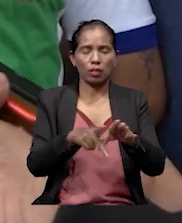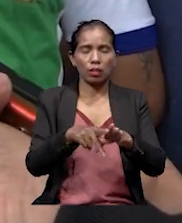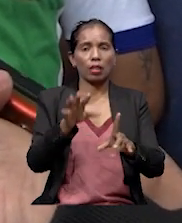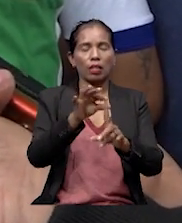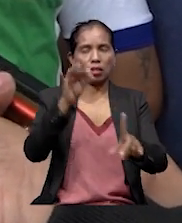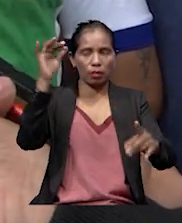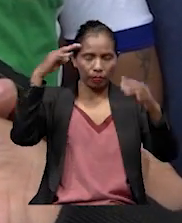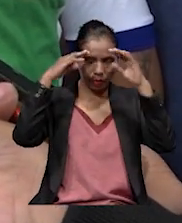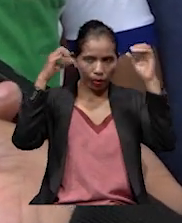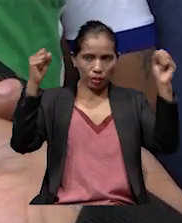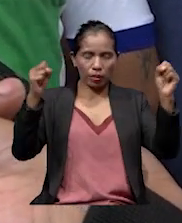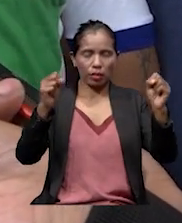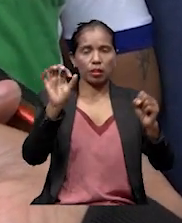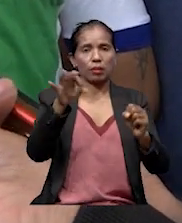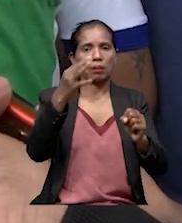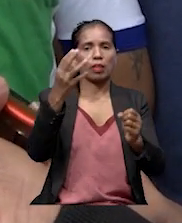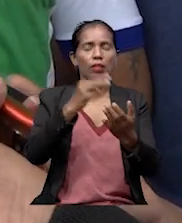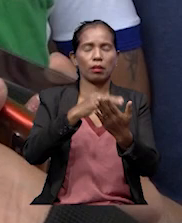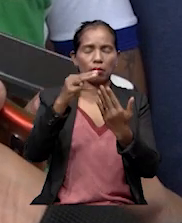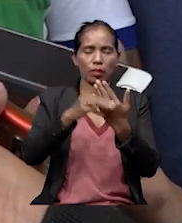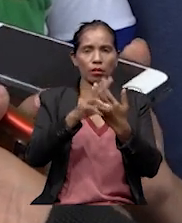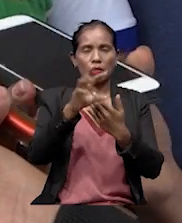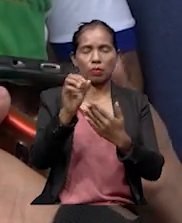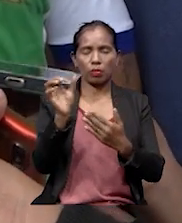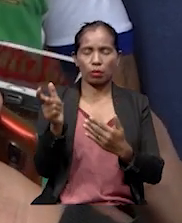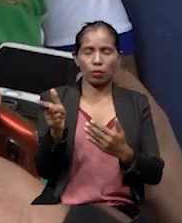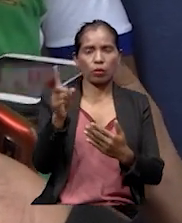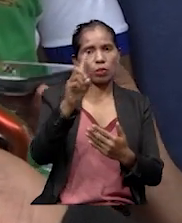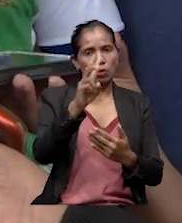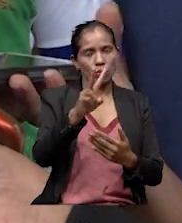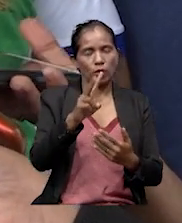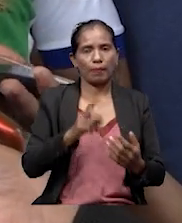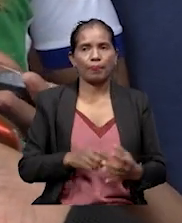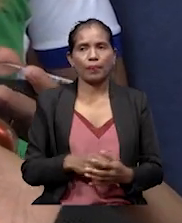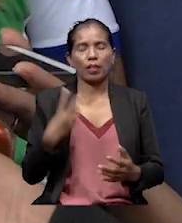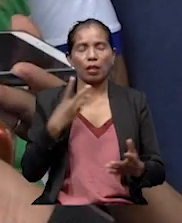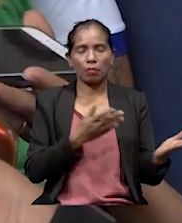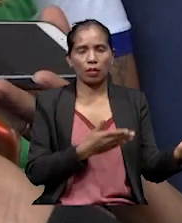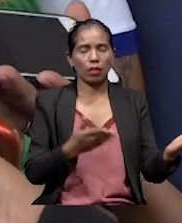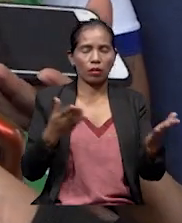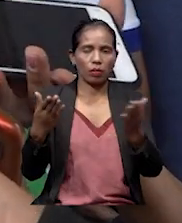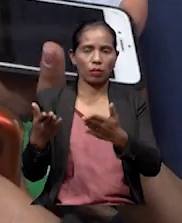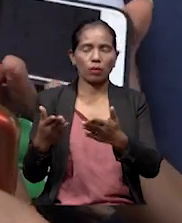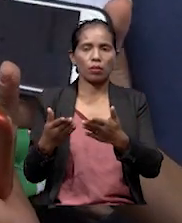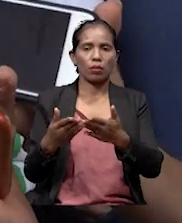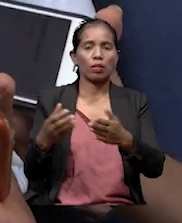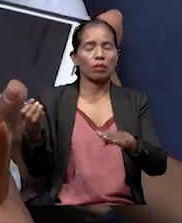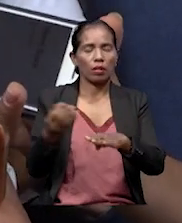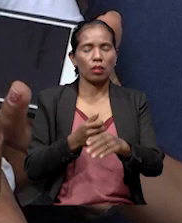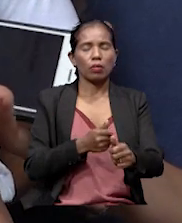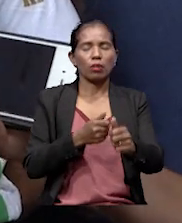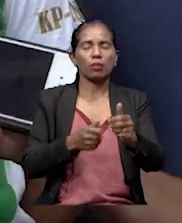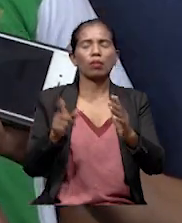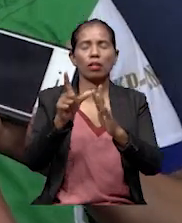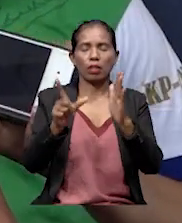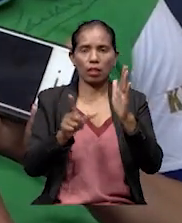presidenciais, 19 de março de 2022. A melhores documentos do lei, artigo 15